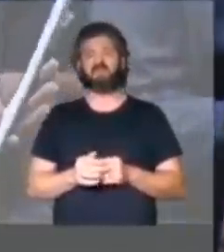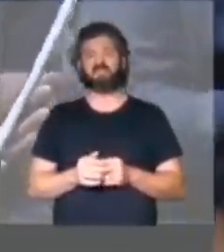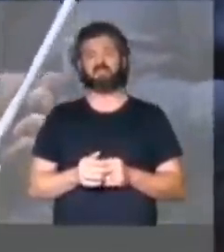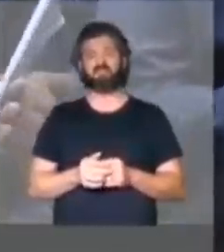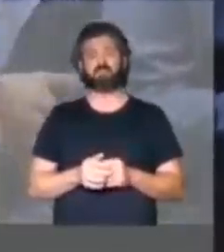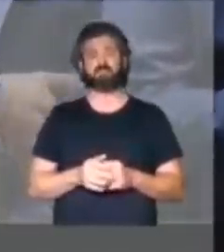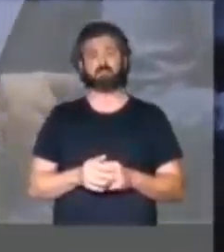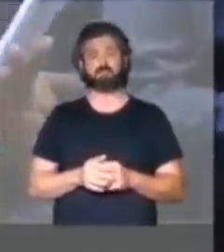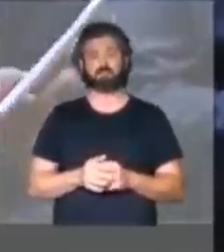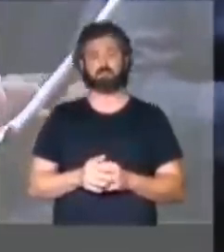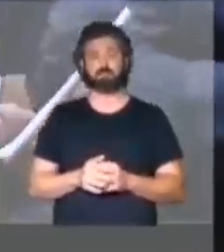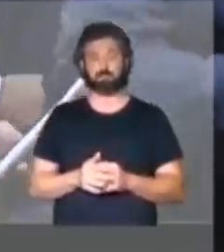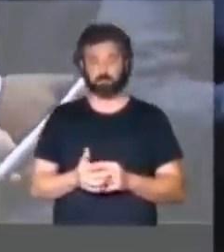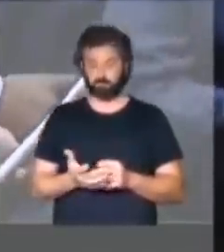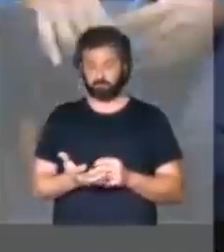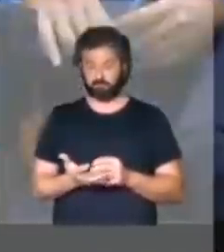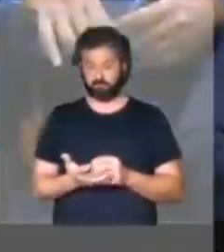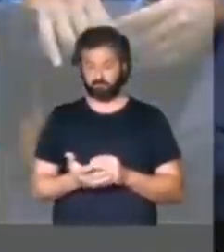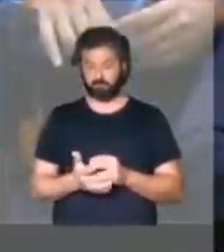vai atingir, tá ali. Questão de ordem.